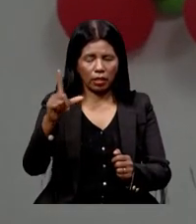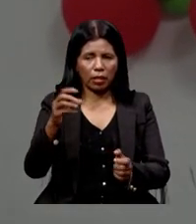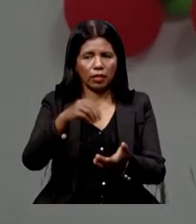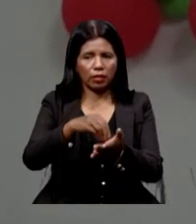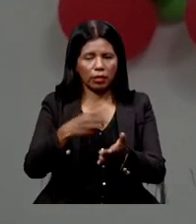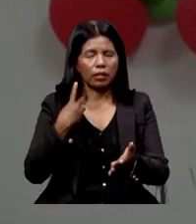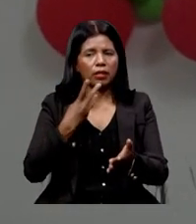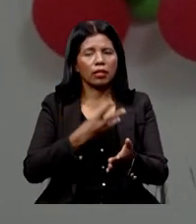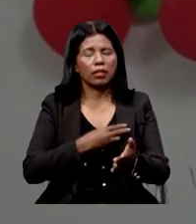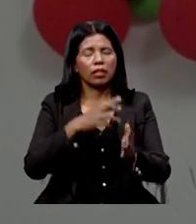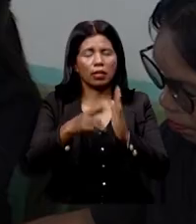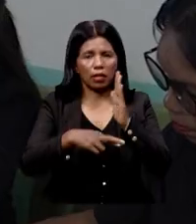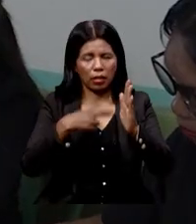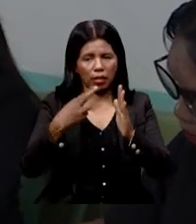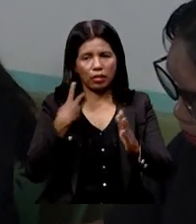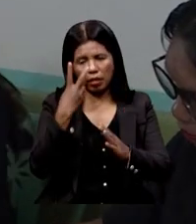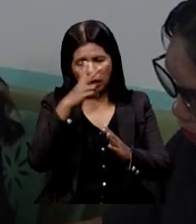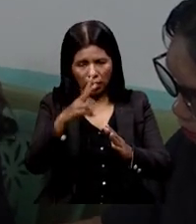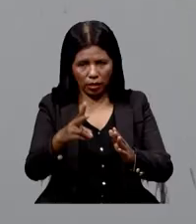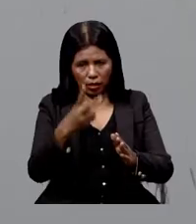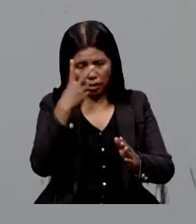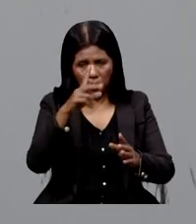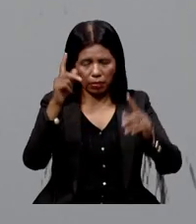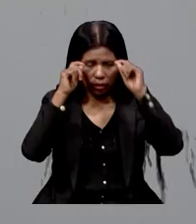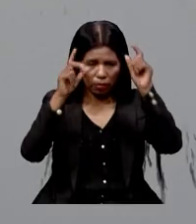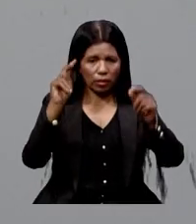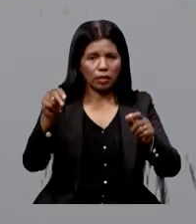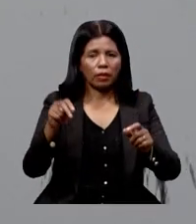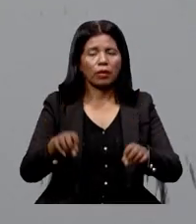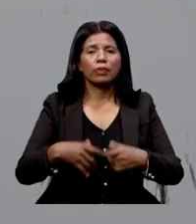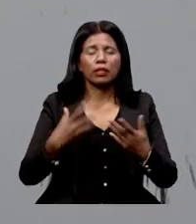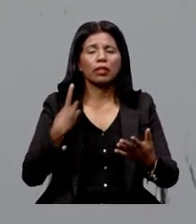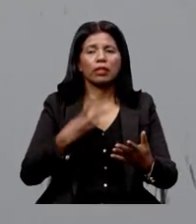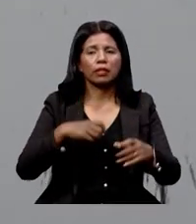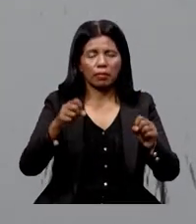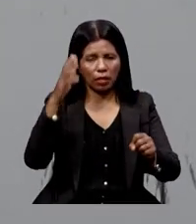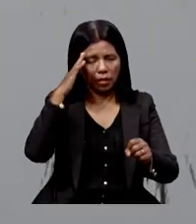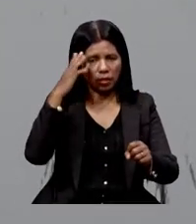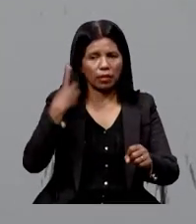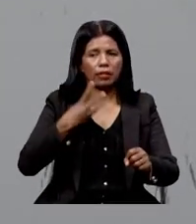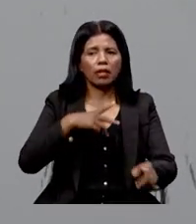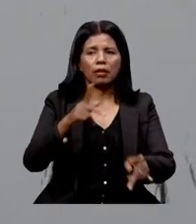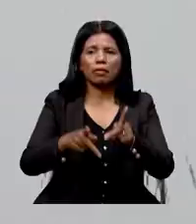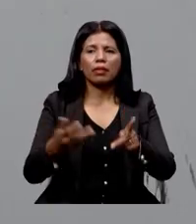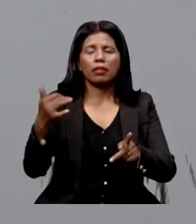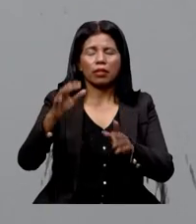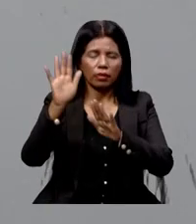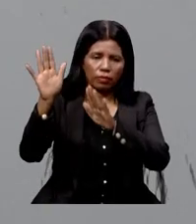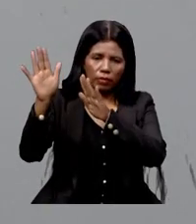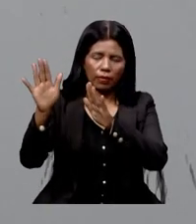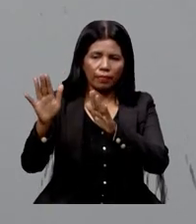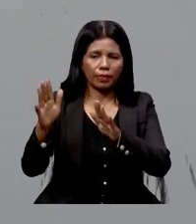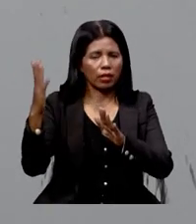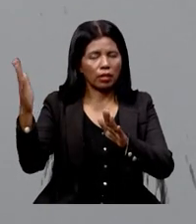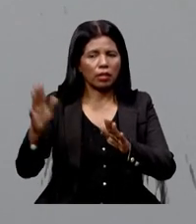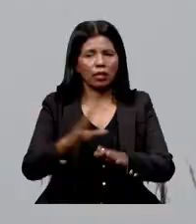kita ne meteorologia ita ada li ba perspektiva Timor ni para o insight bele le hatena kata ita ne masira ne be maki ha foho i area